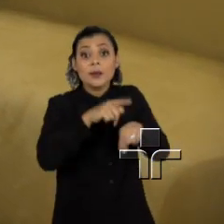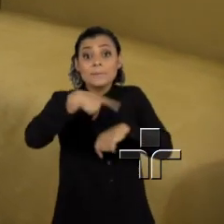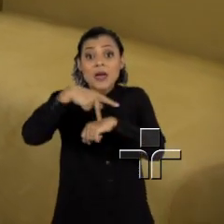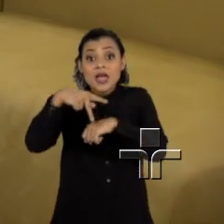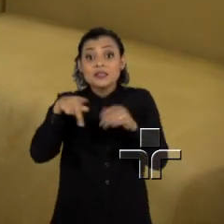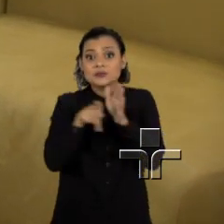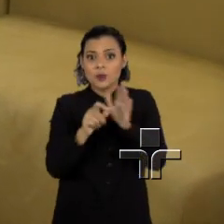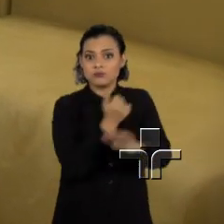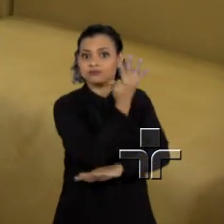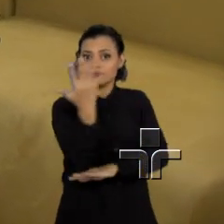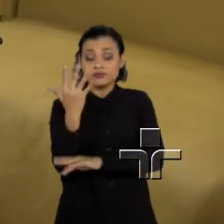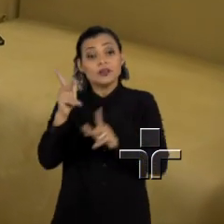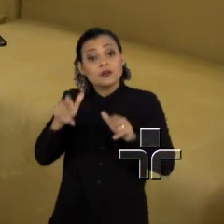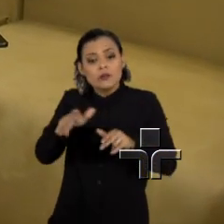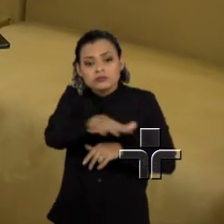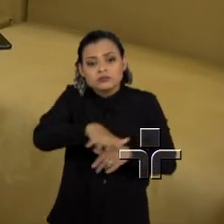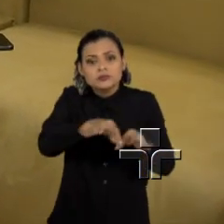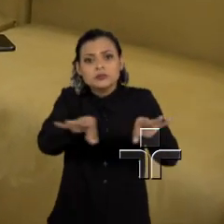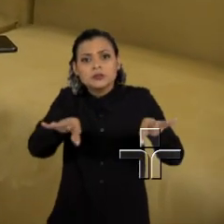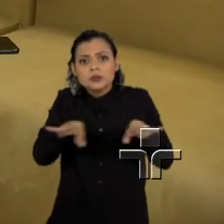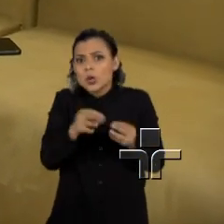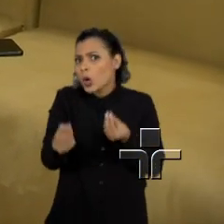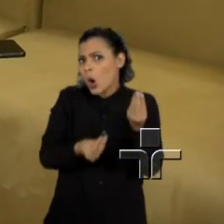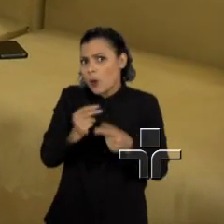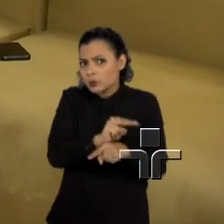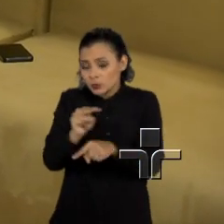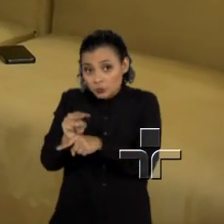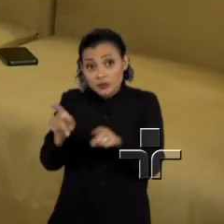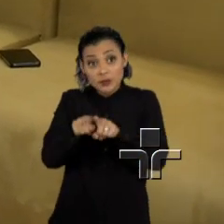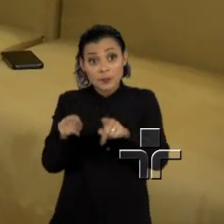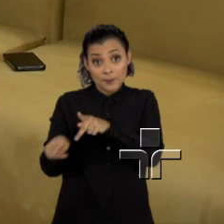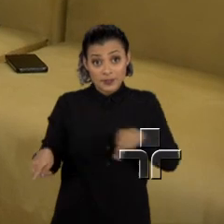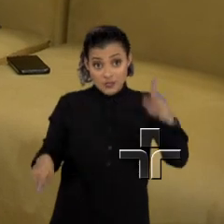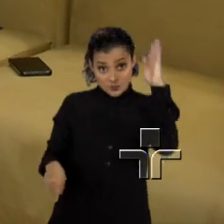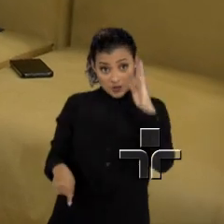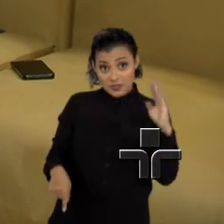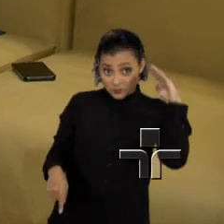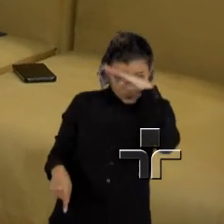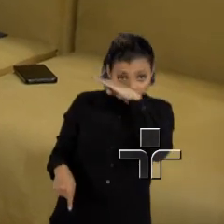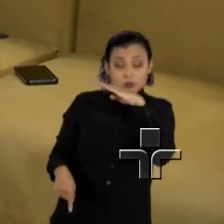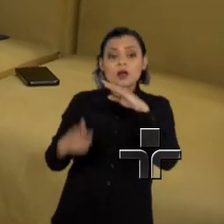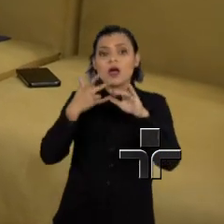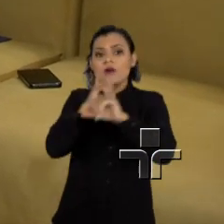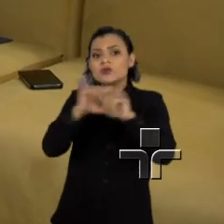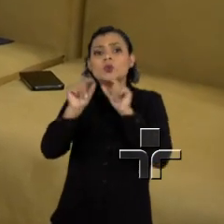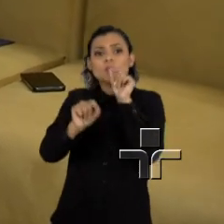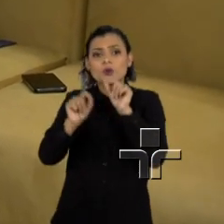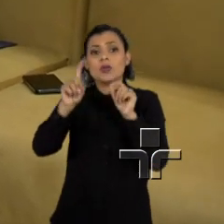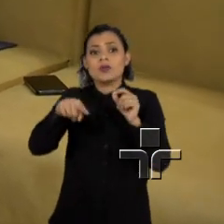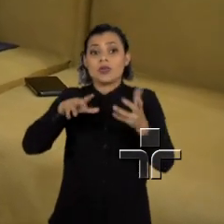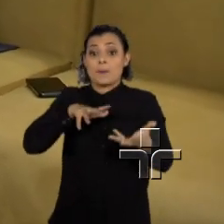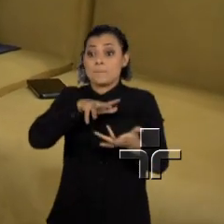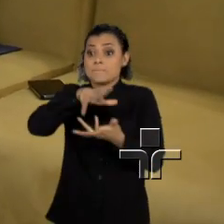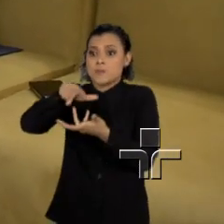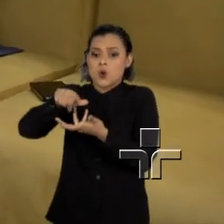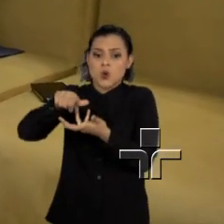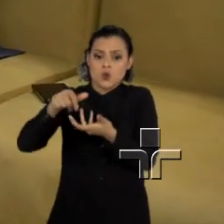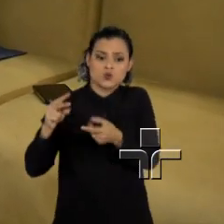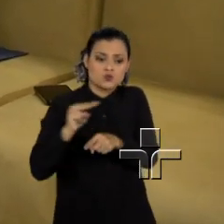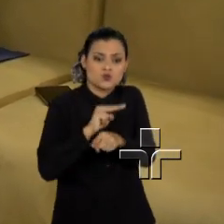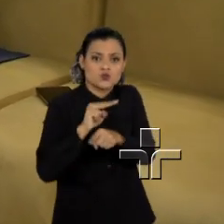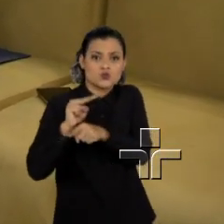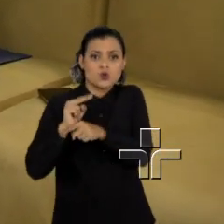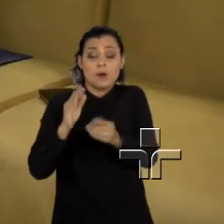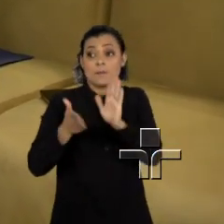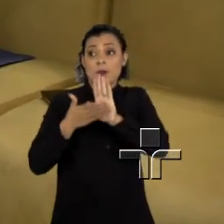do território. Evento anunciado hoje cedo pelo presidente brasileiro é uma resposta à tentativa de internacionalização da Amazônia